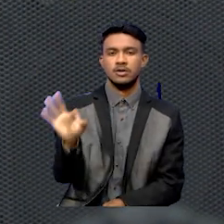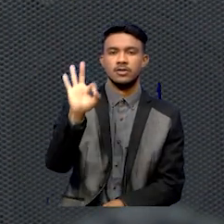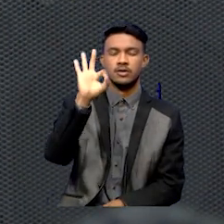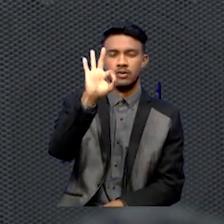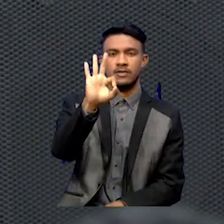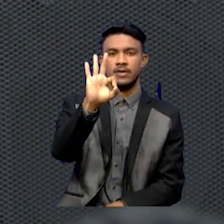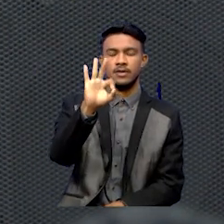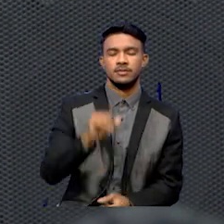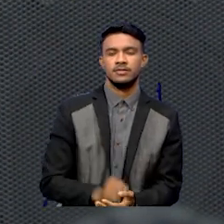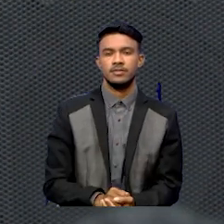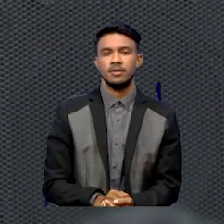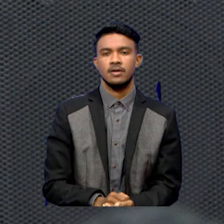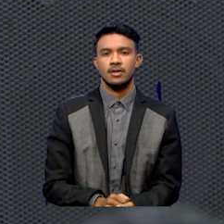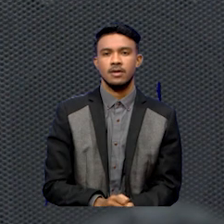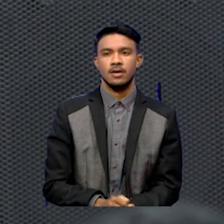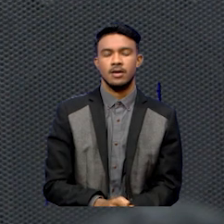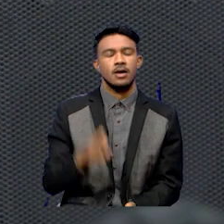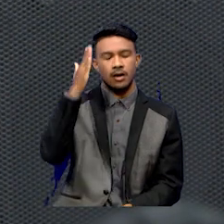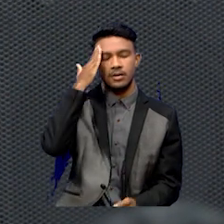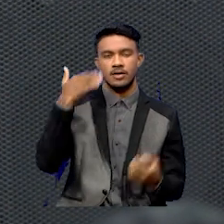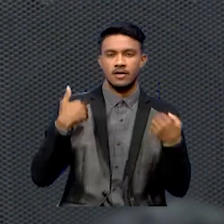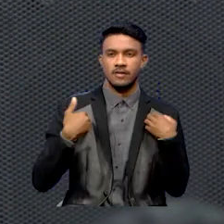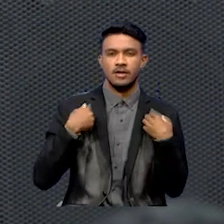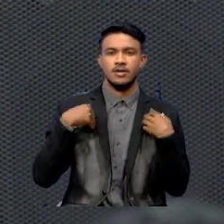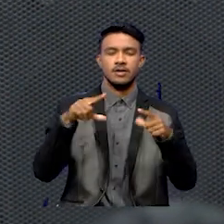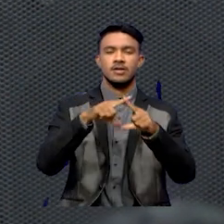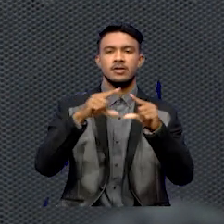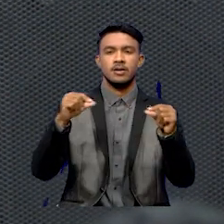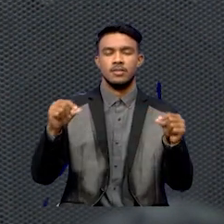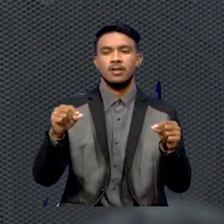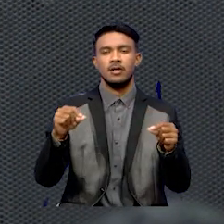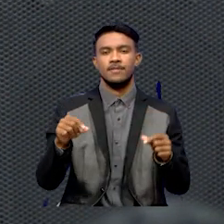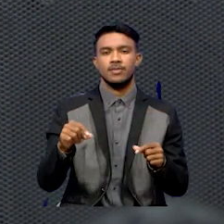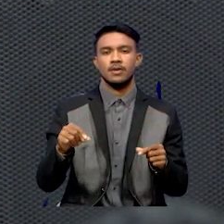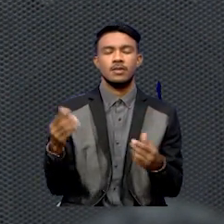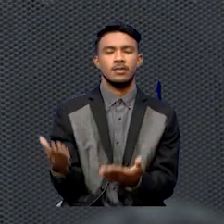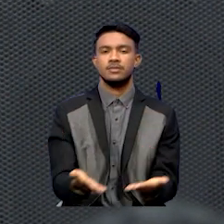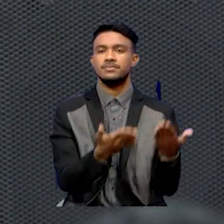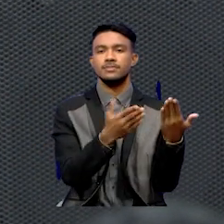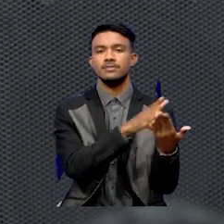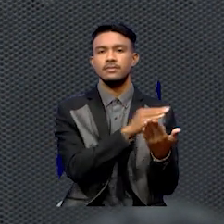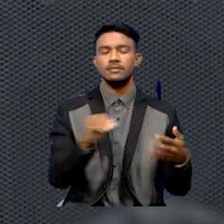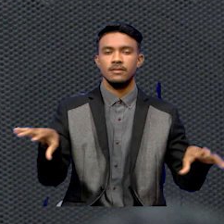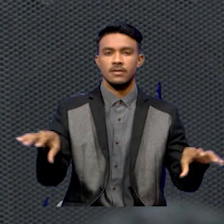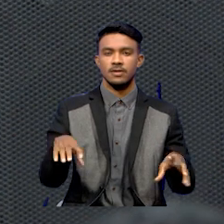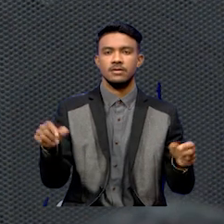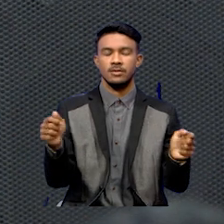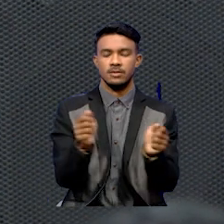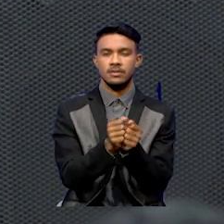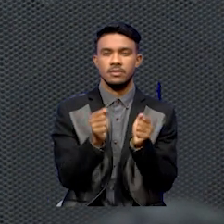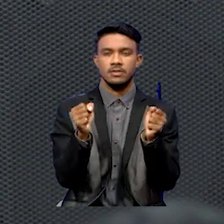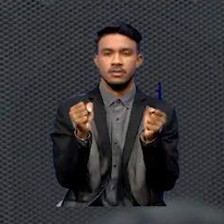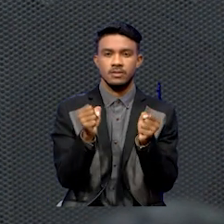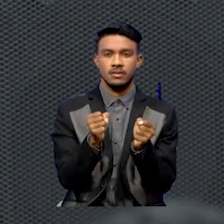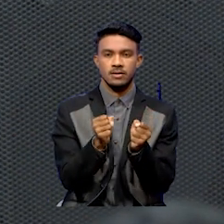1999, no Hanoi Igane, Japão convoca quedas primeiro conferência